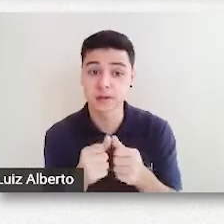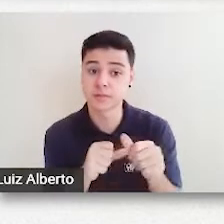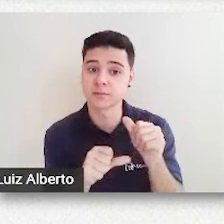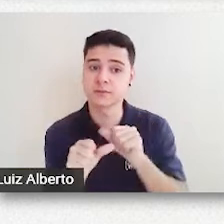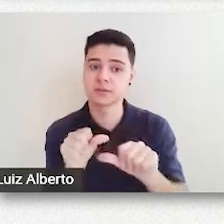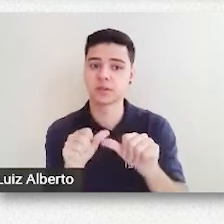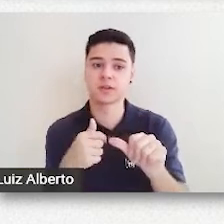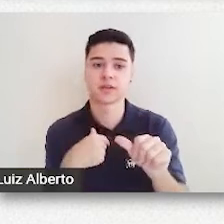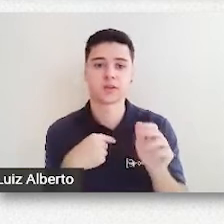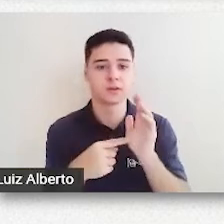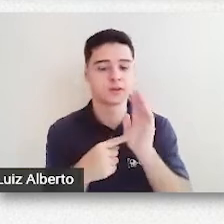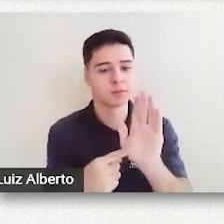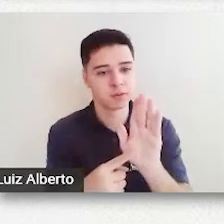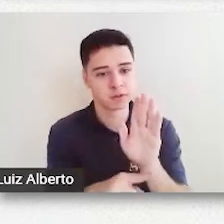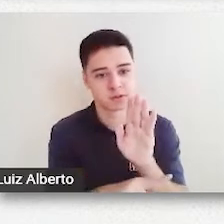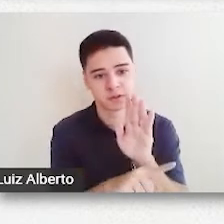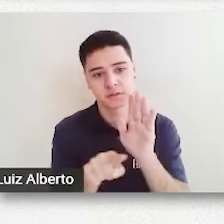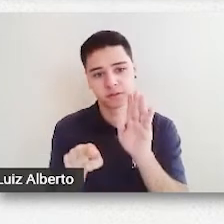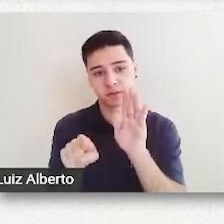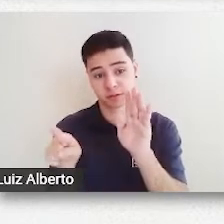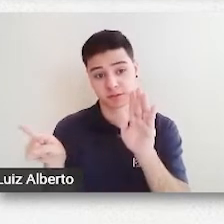vou apresentar para vocês